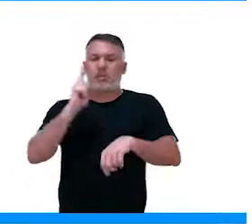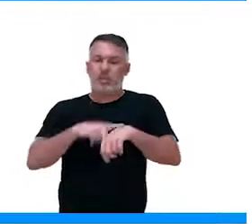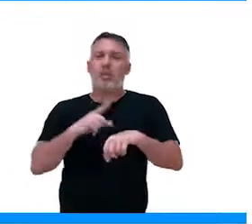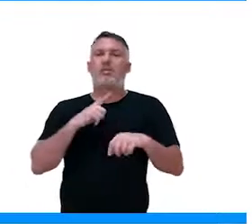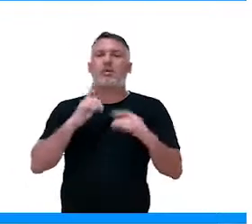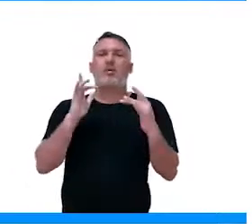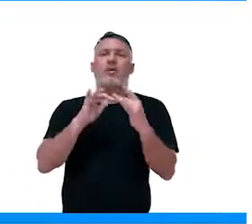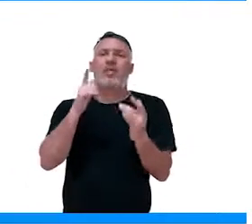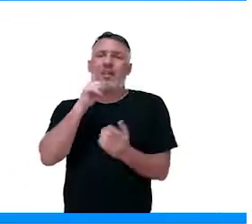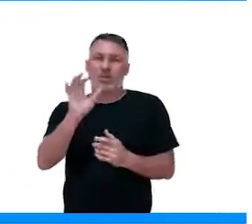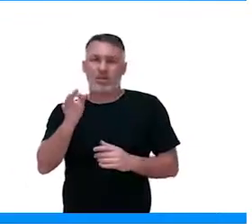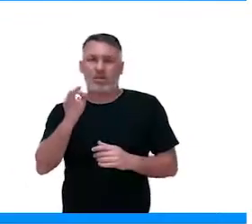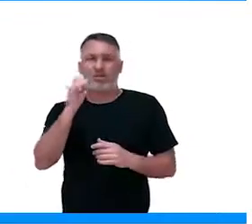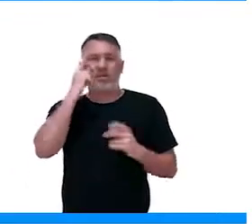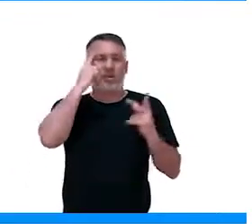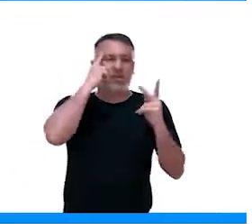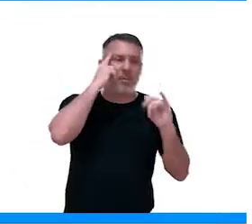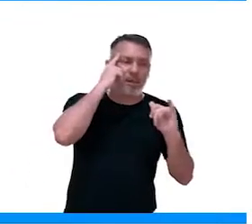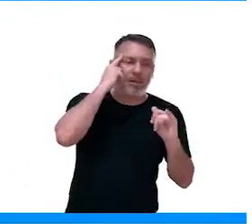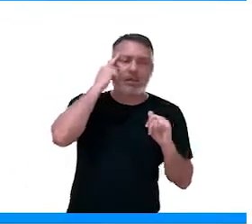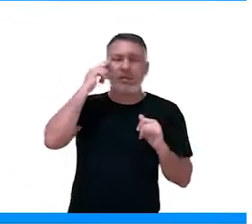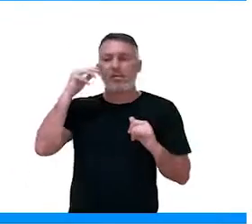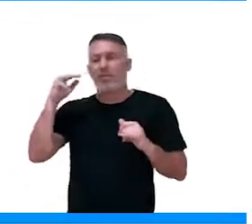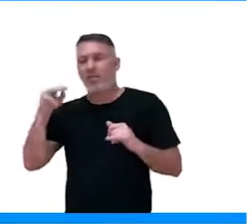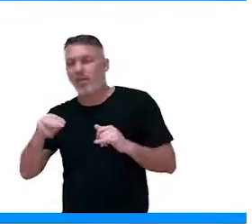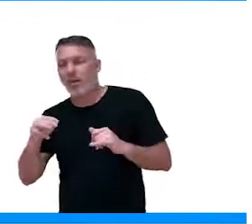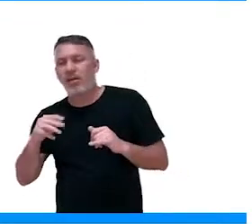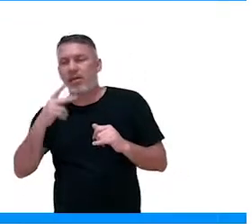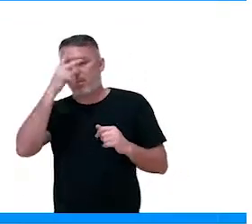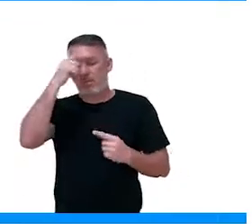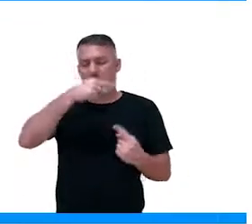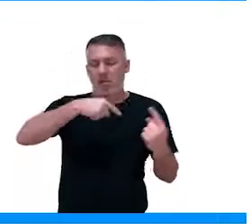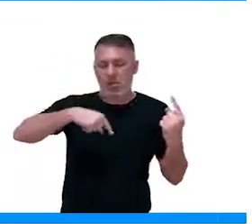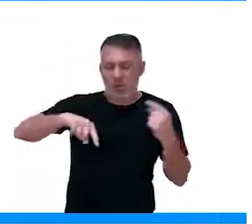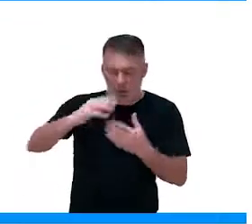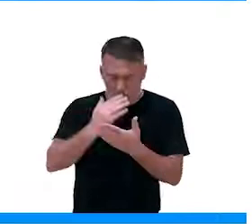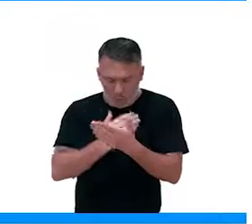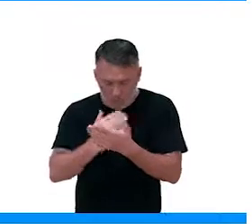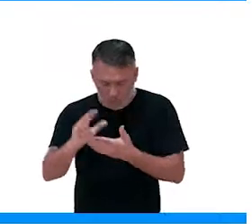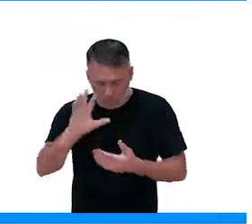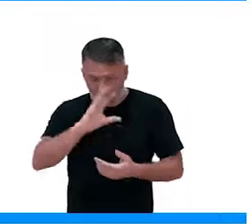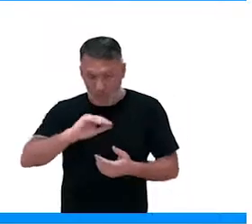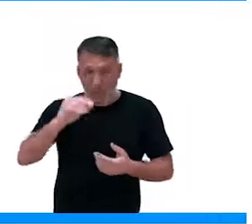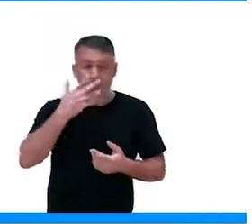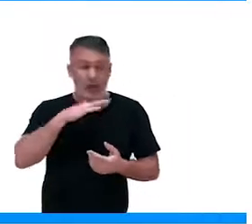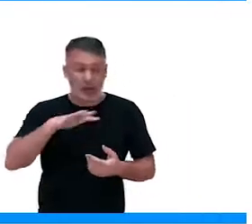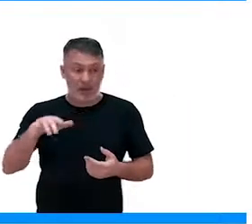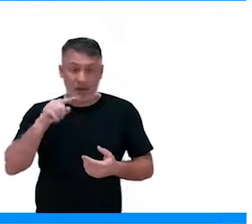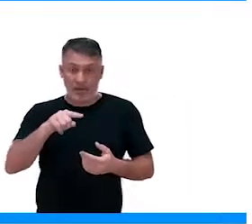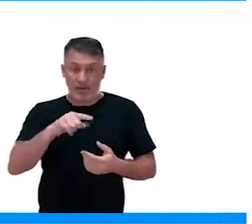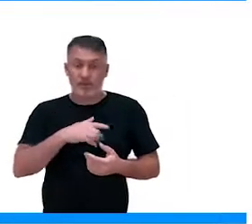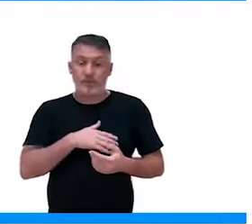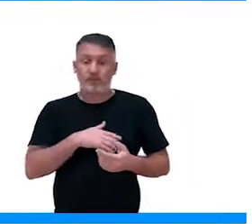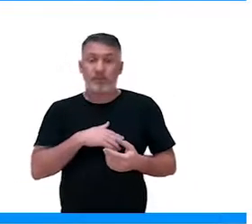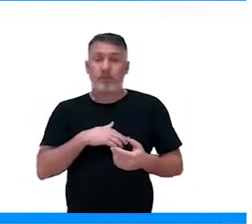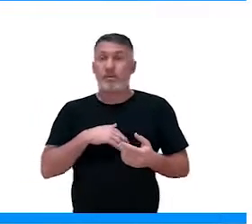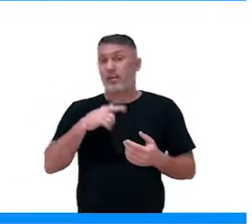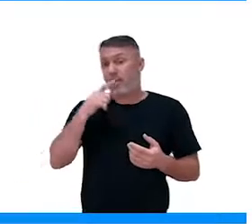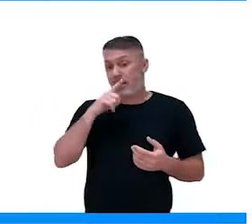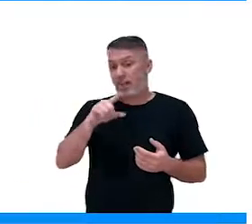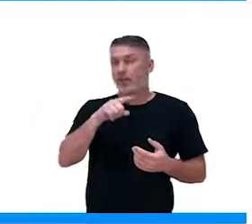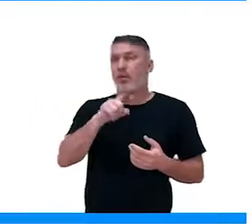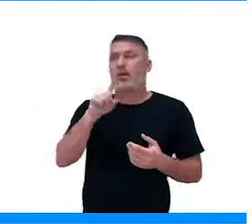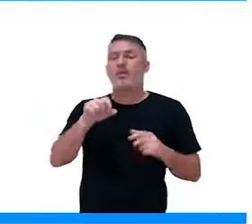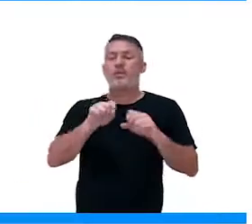entram em contato com a língua, né? A sua mãe ou o seu pai, as pessoas ali próximas, começam a falar. A criança, então,